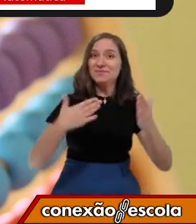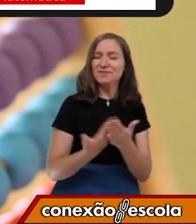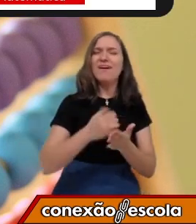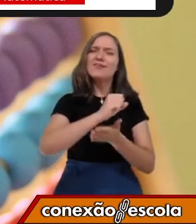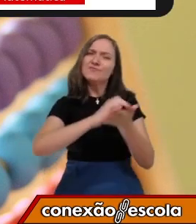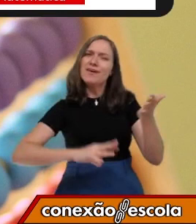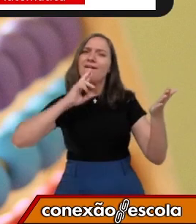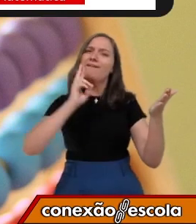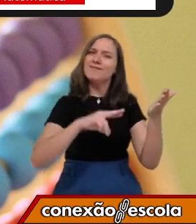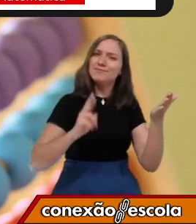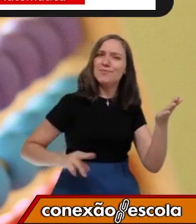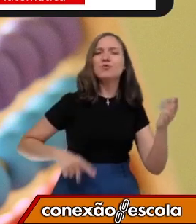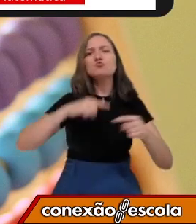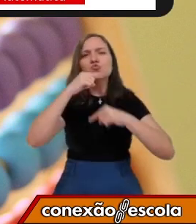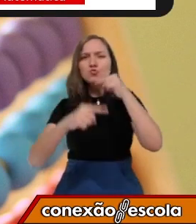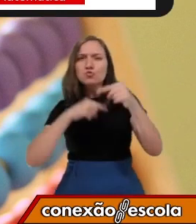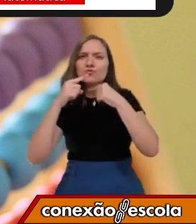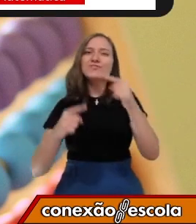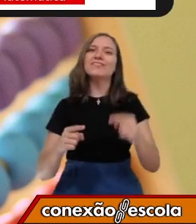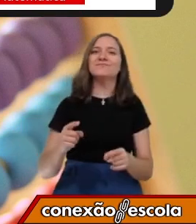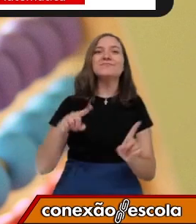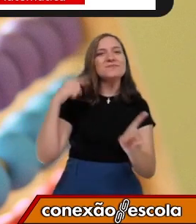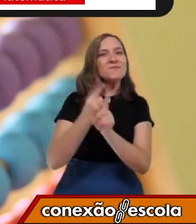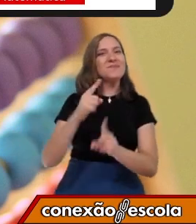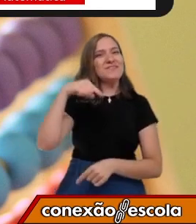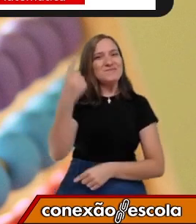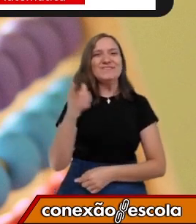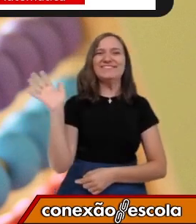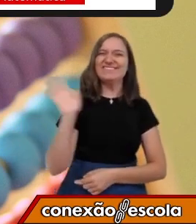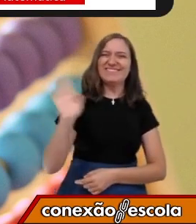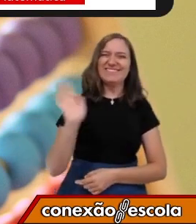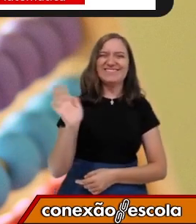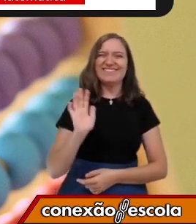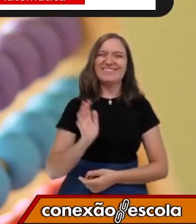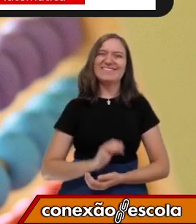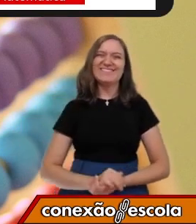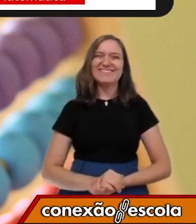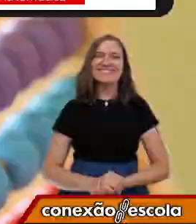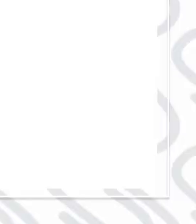faça os exercícios, tirem suas dúvidas e até mais! Até a próxima aula!